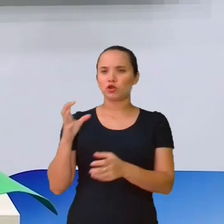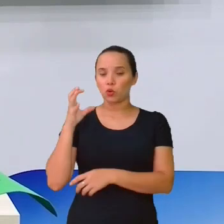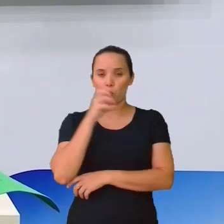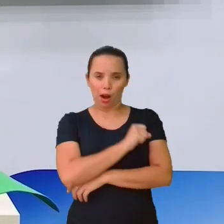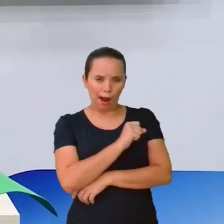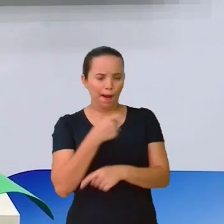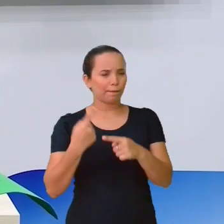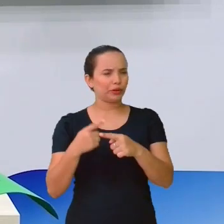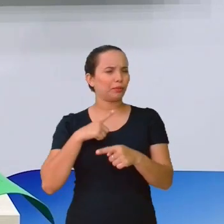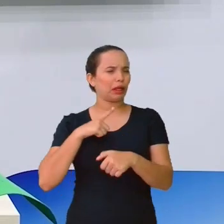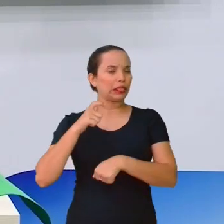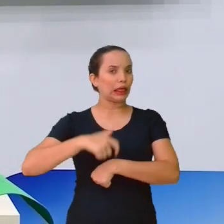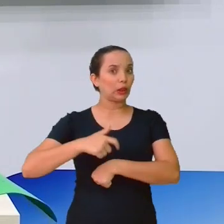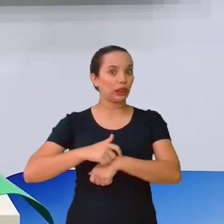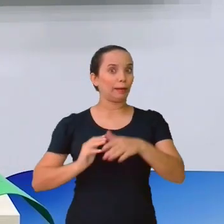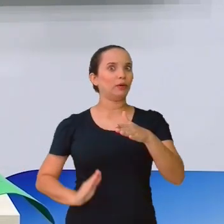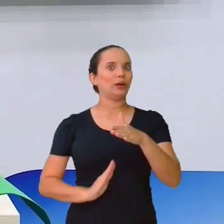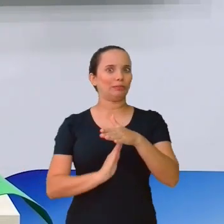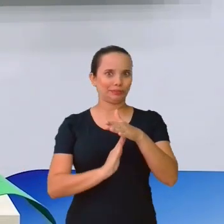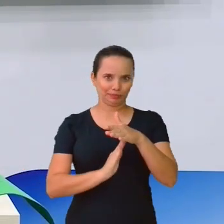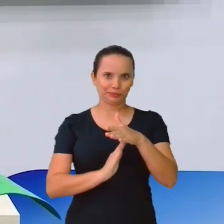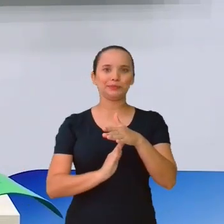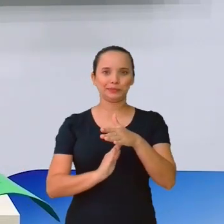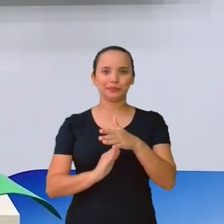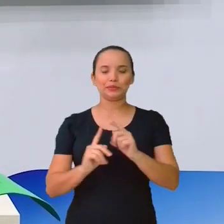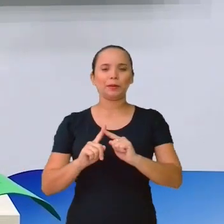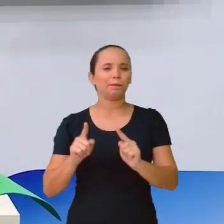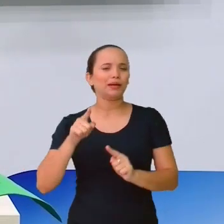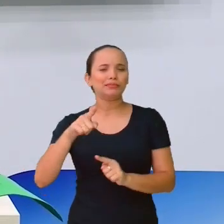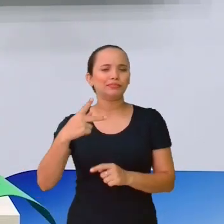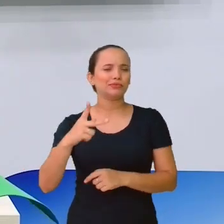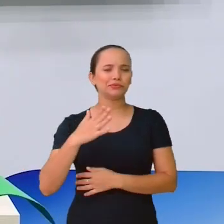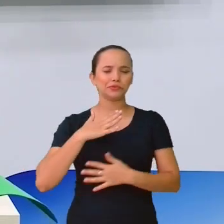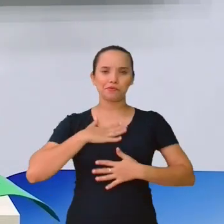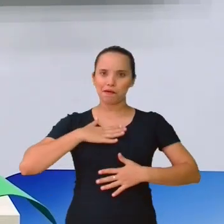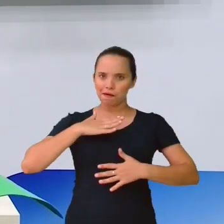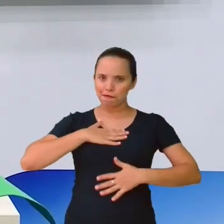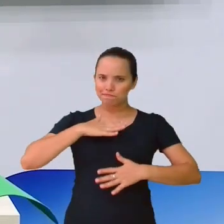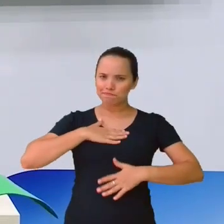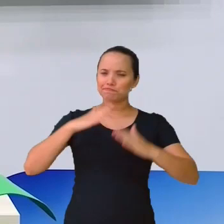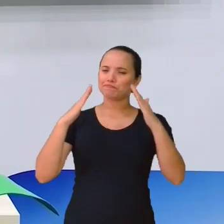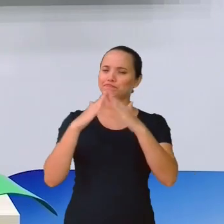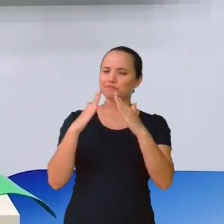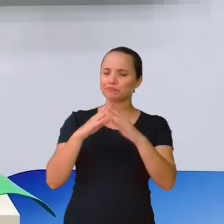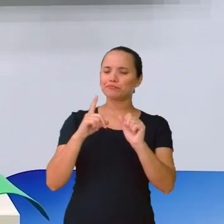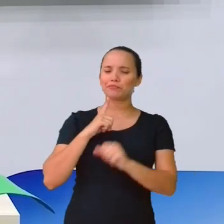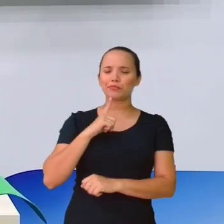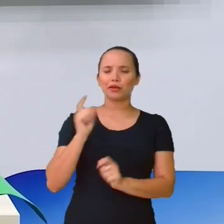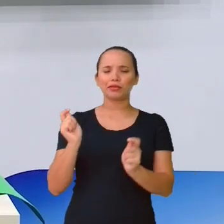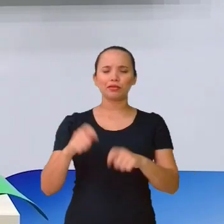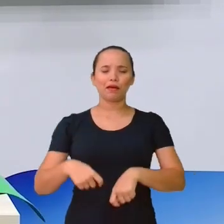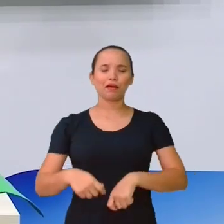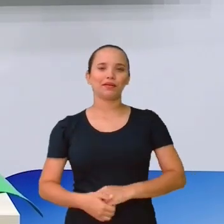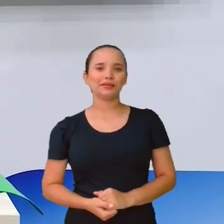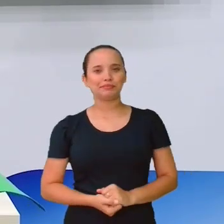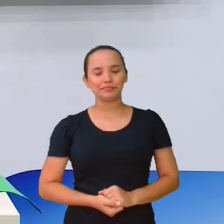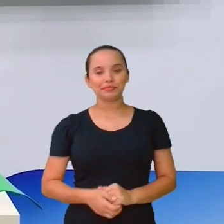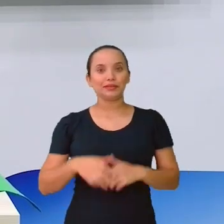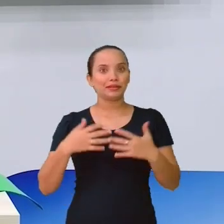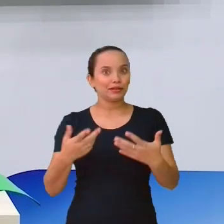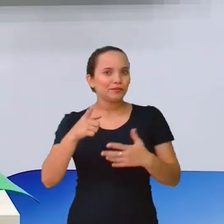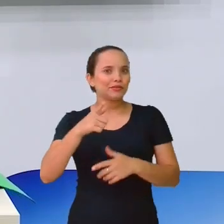apressado, né? Por conta do tempo da gente. Mas aí na sua casa você vai ter bastante tempo, então você